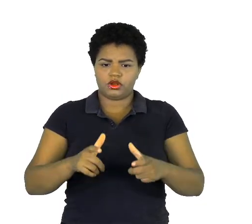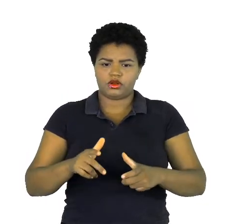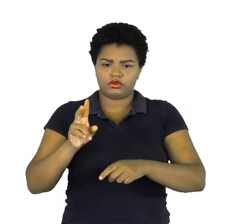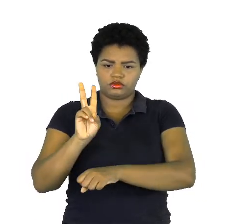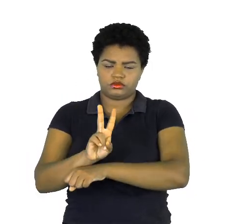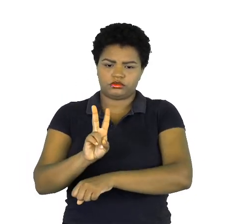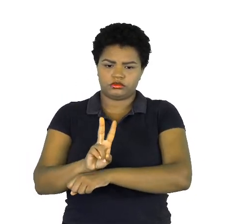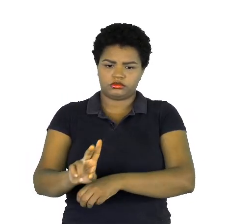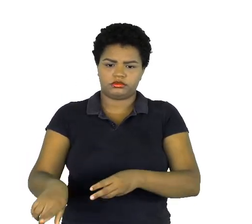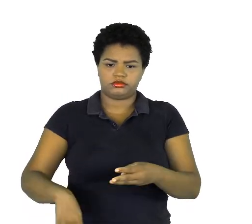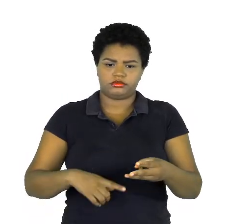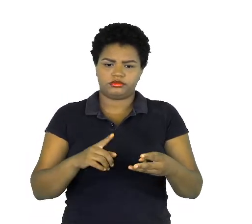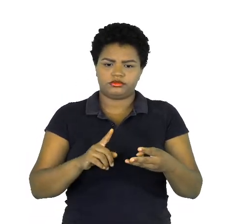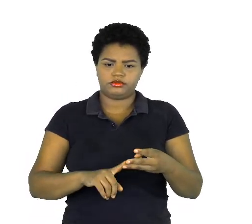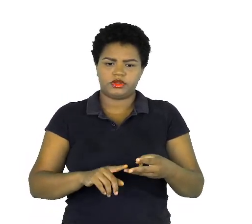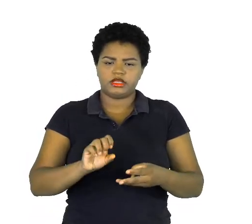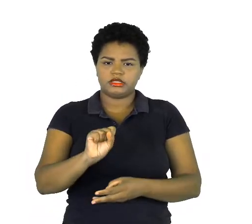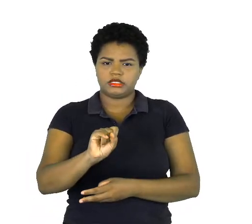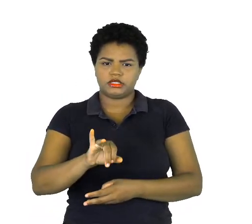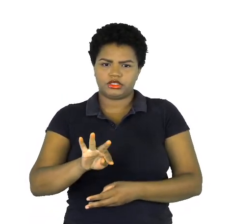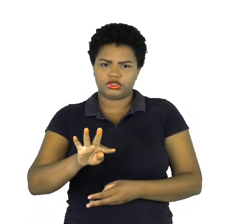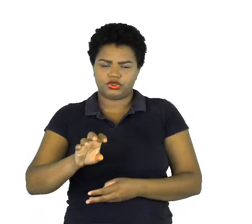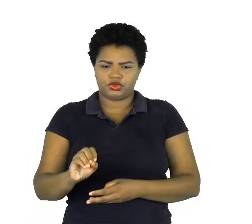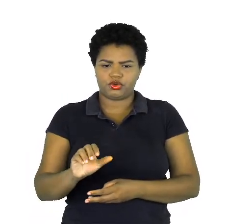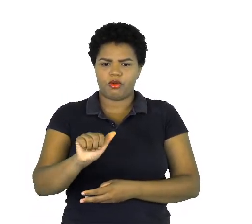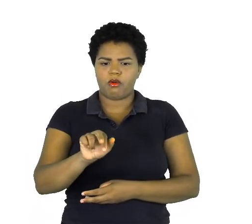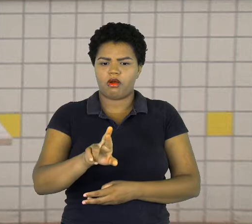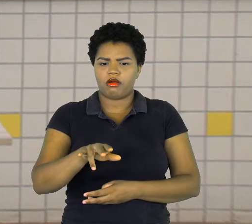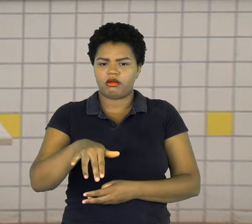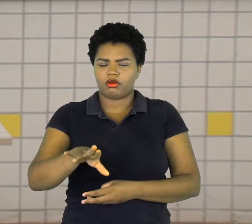arqueológico, quarto, plano diretor. Vocês estão notando aí no caderno?